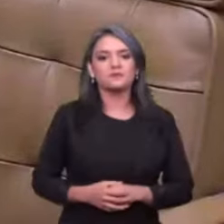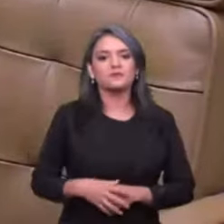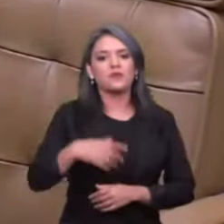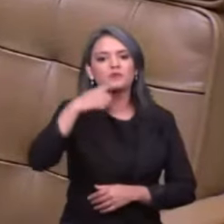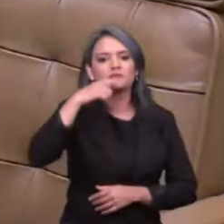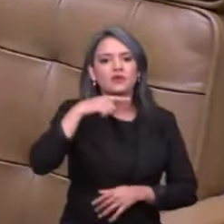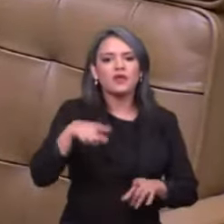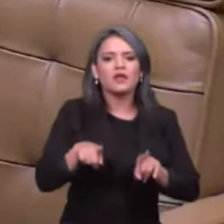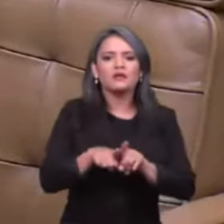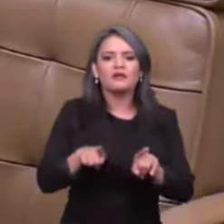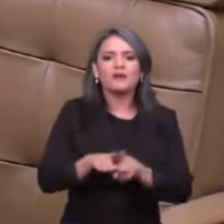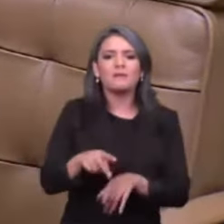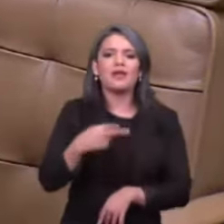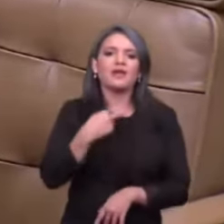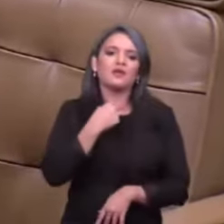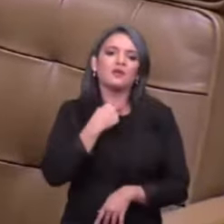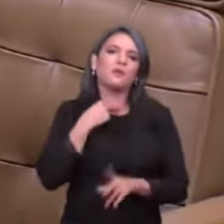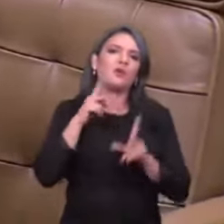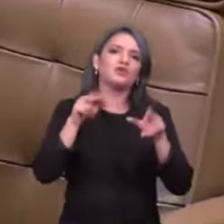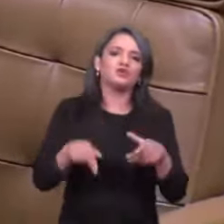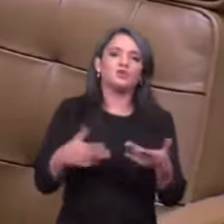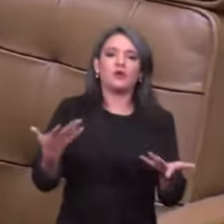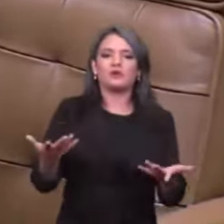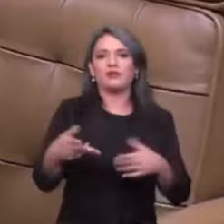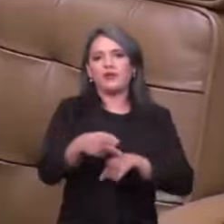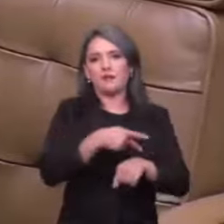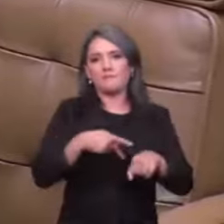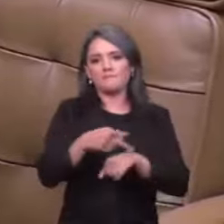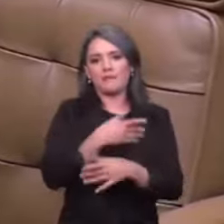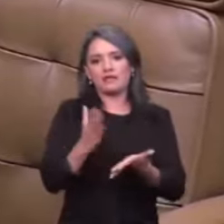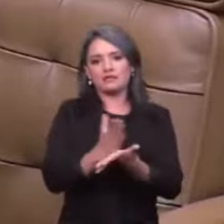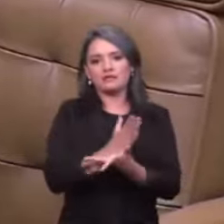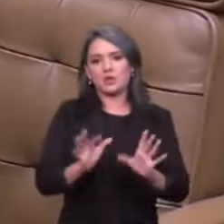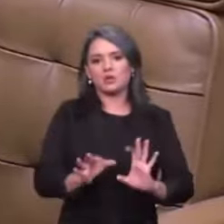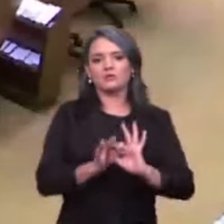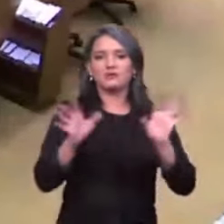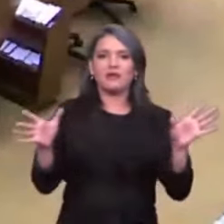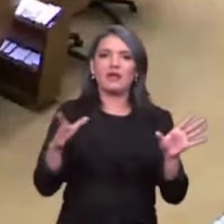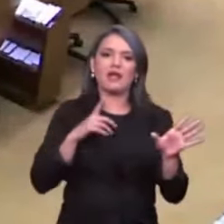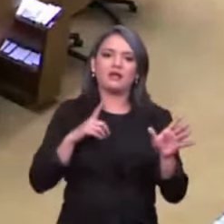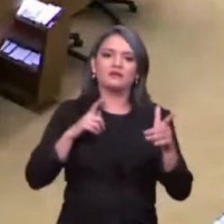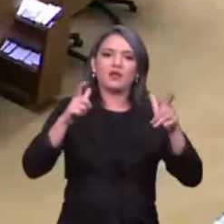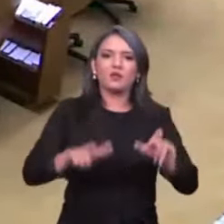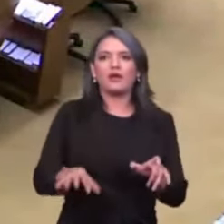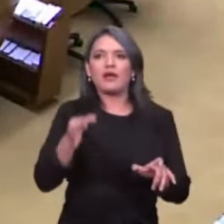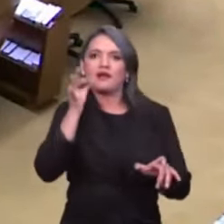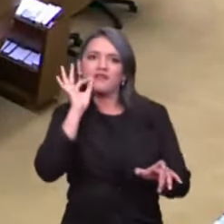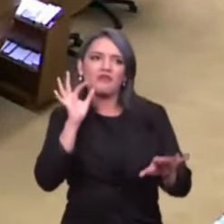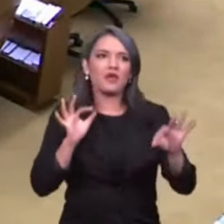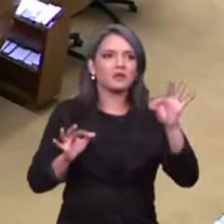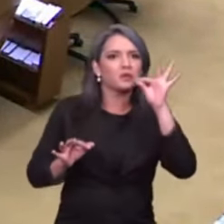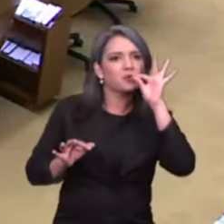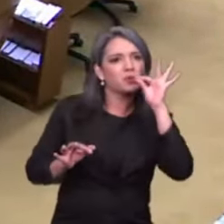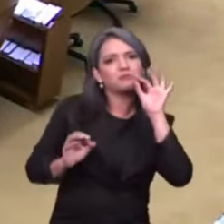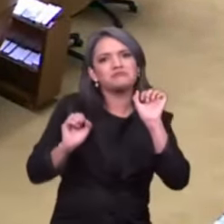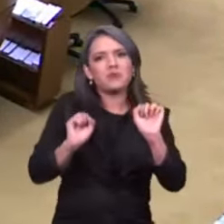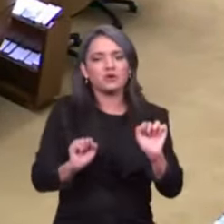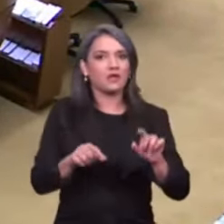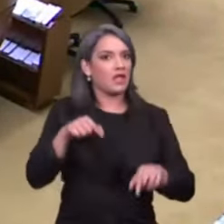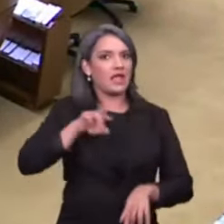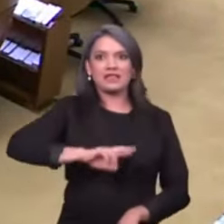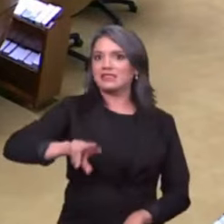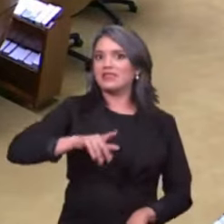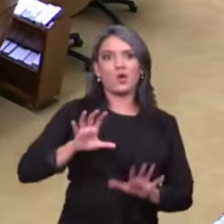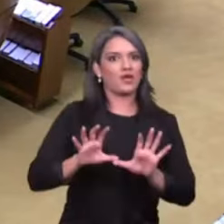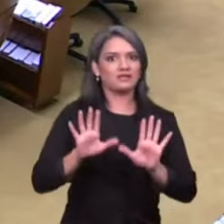um coffee shop para fumar maconha. Exatamente. Não é disso que por gentileza, se puder... Ministro